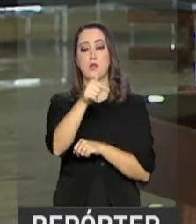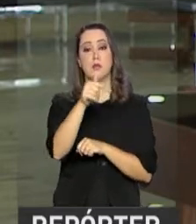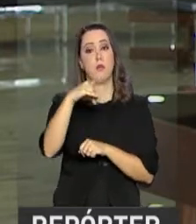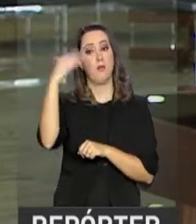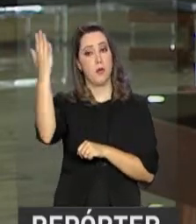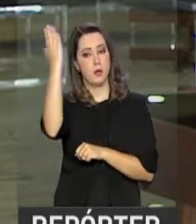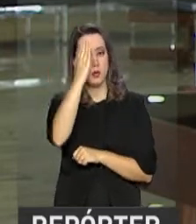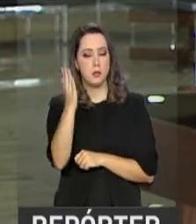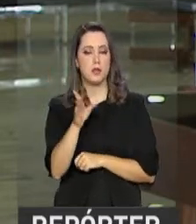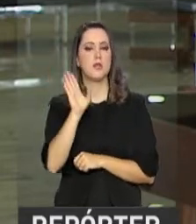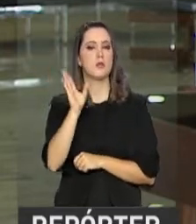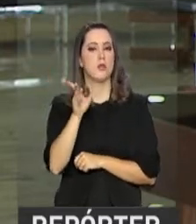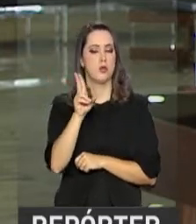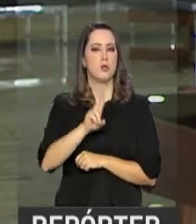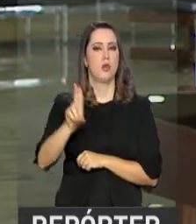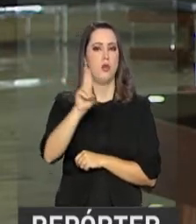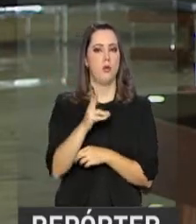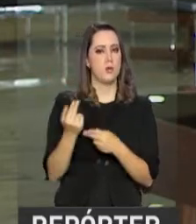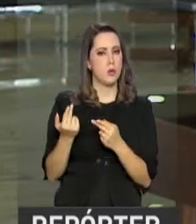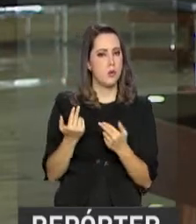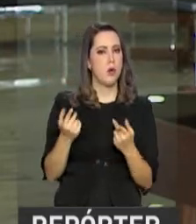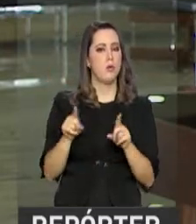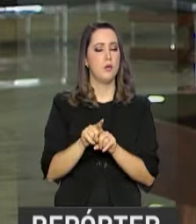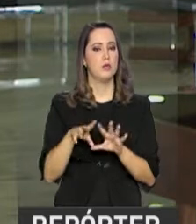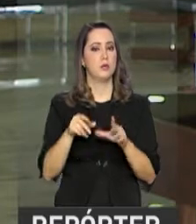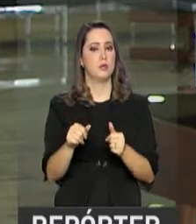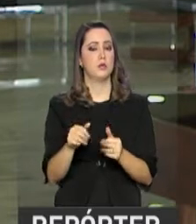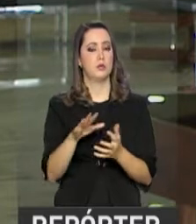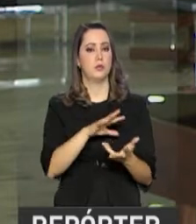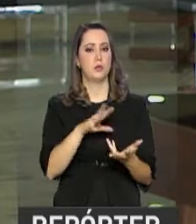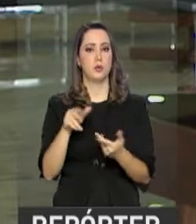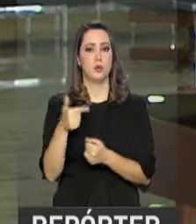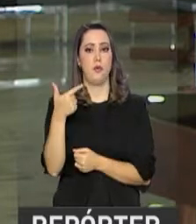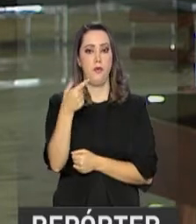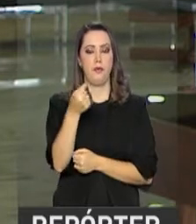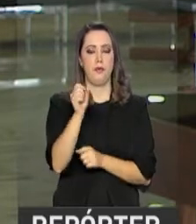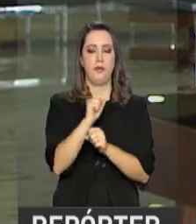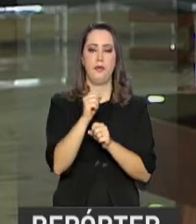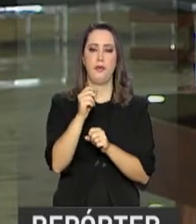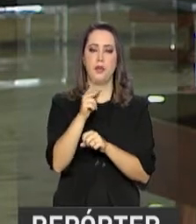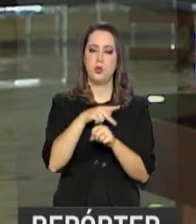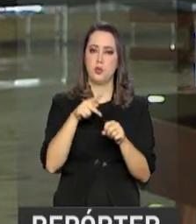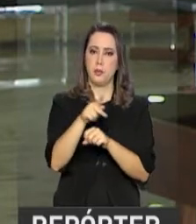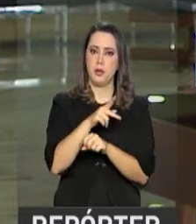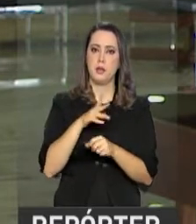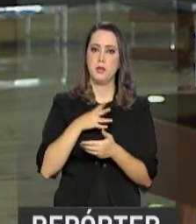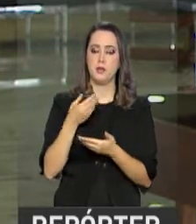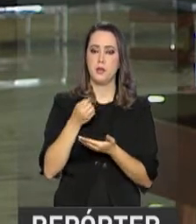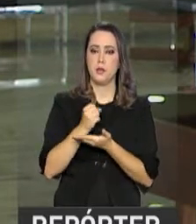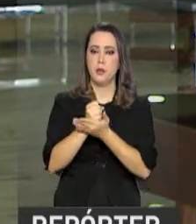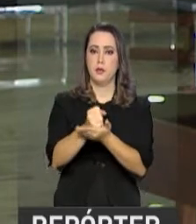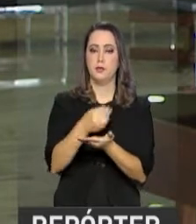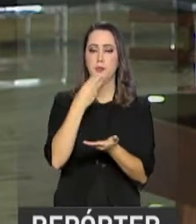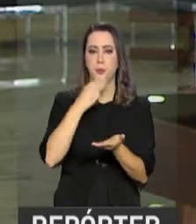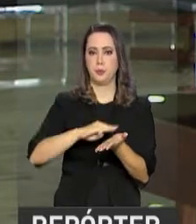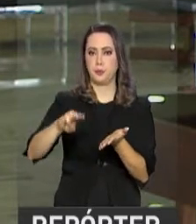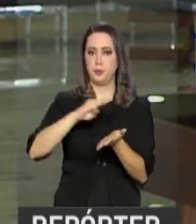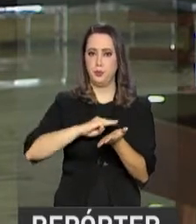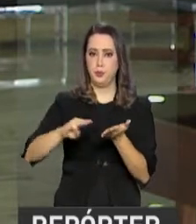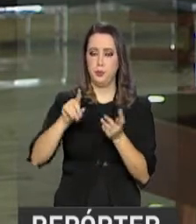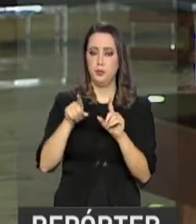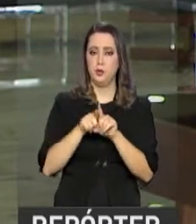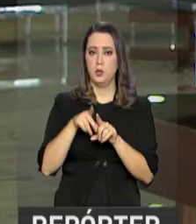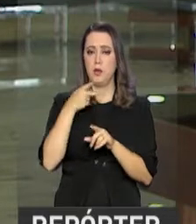utilizam o serviço ao todo no mundo 20 nações disponibiliza o sistema e informam